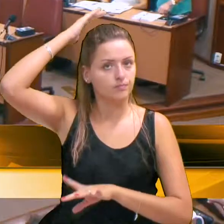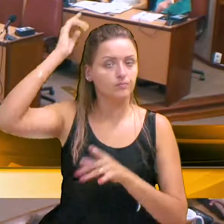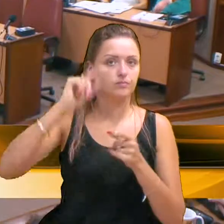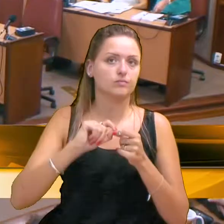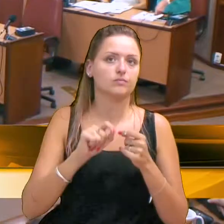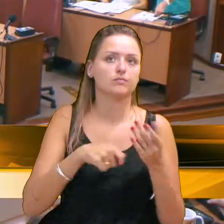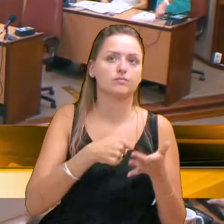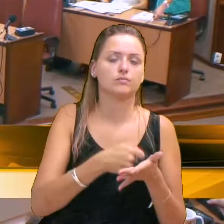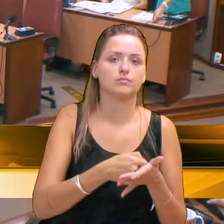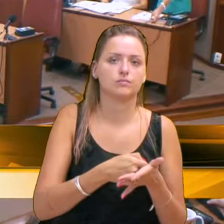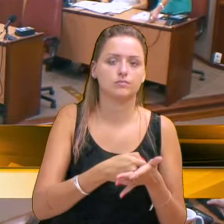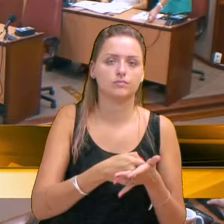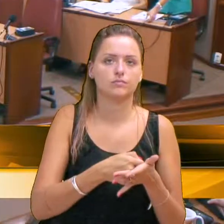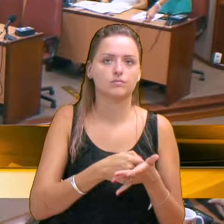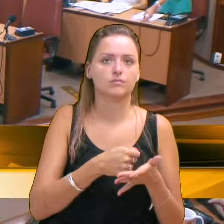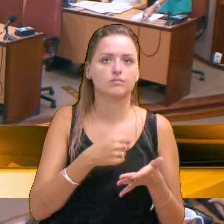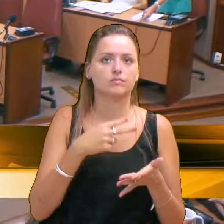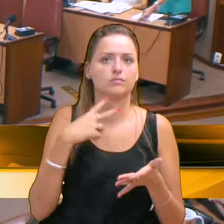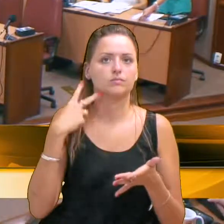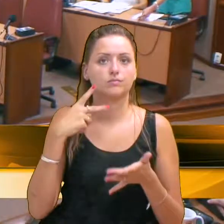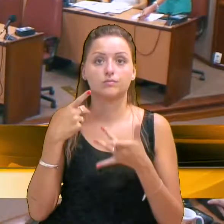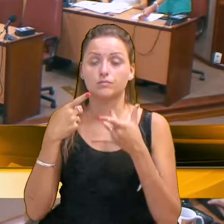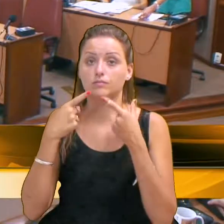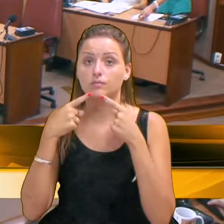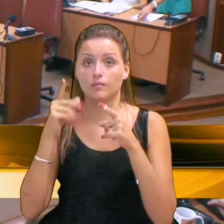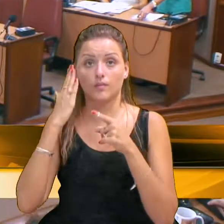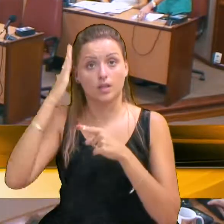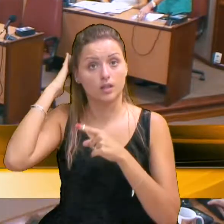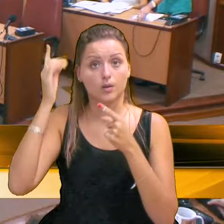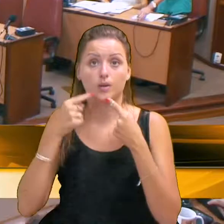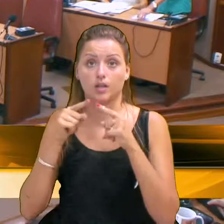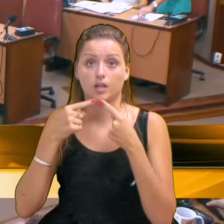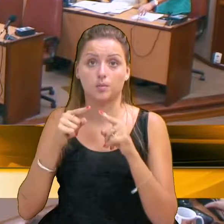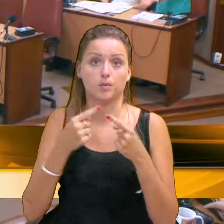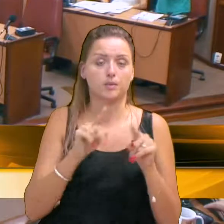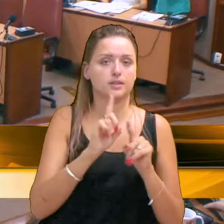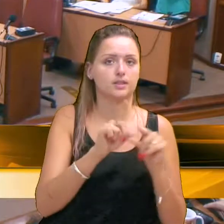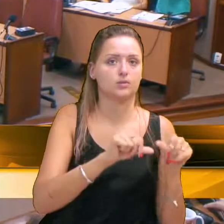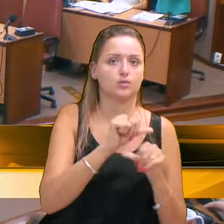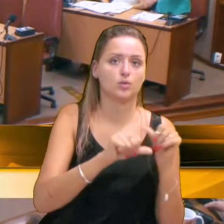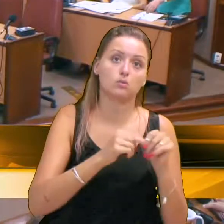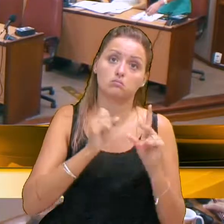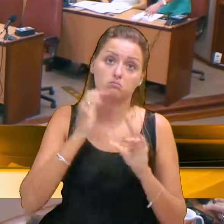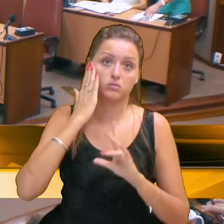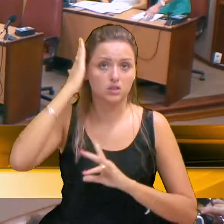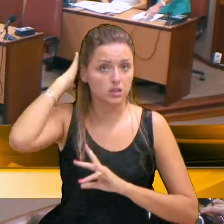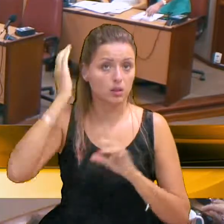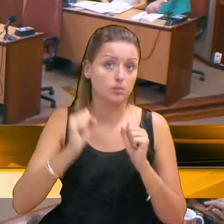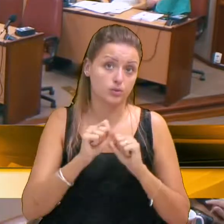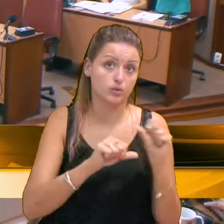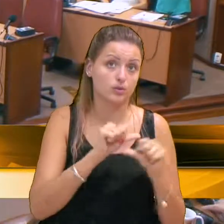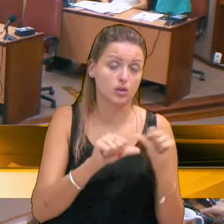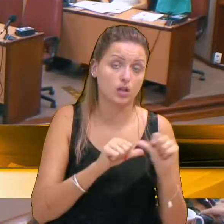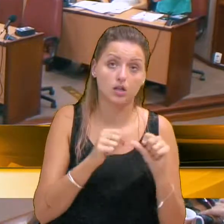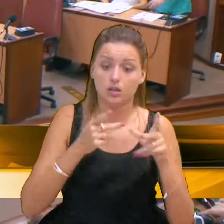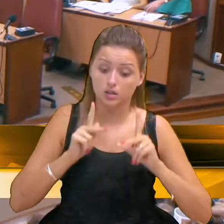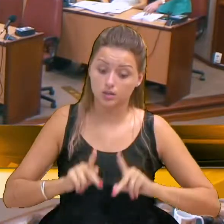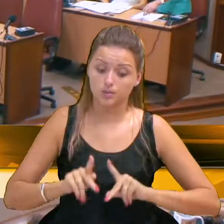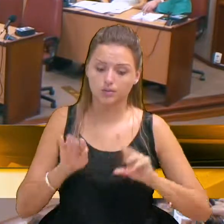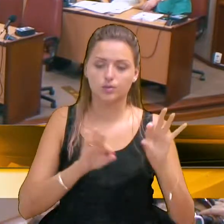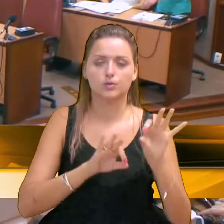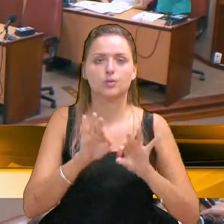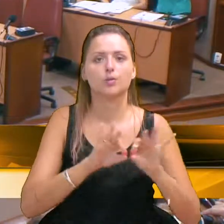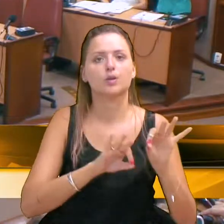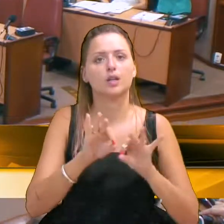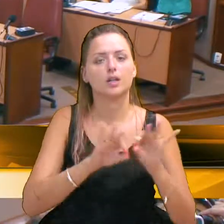então o vereador prefeito hoje reclamou, mas ele não mudou, né? Então, poderia mudar, poderíamos deixar com que as pessoas se reorganizem